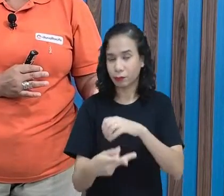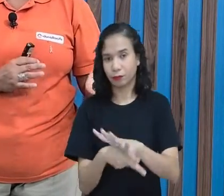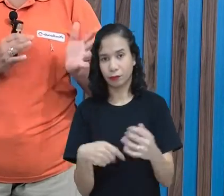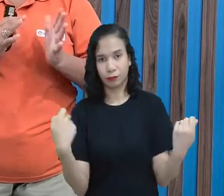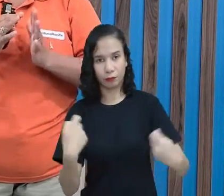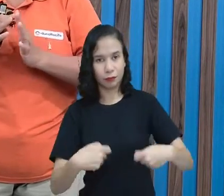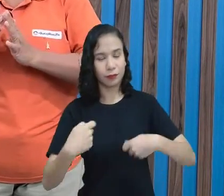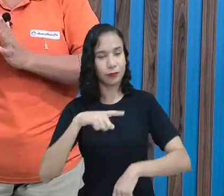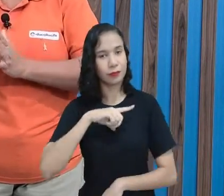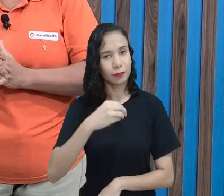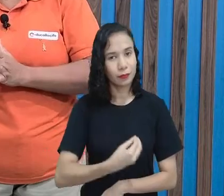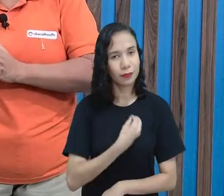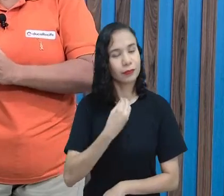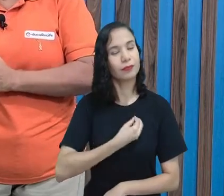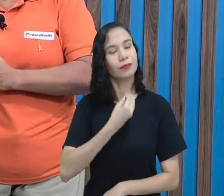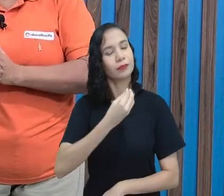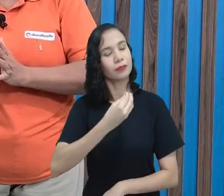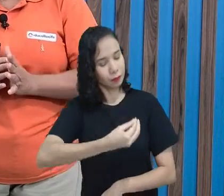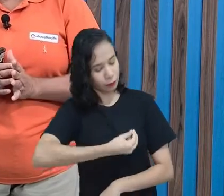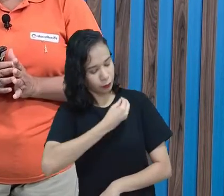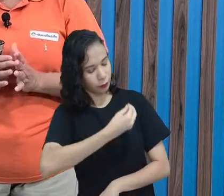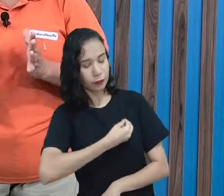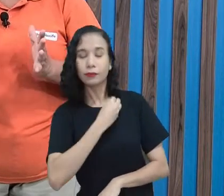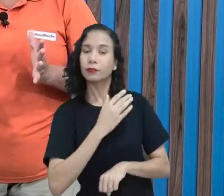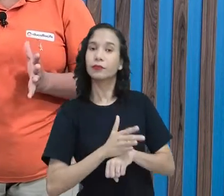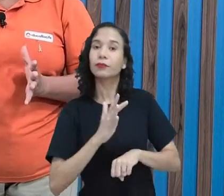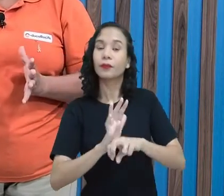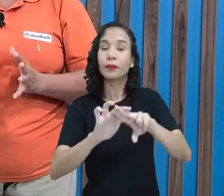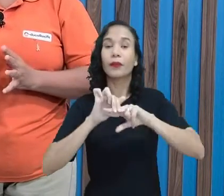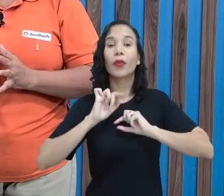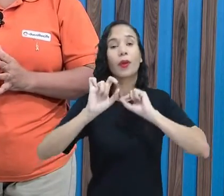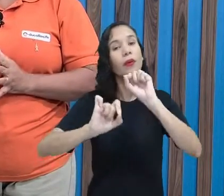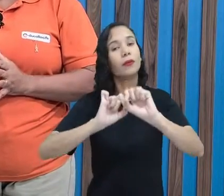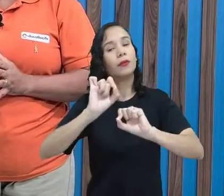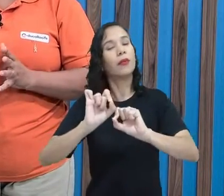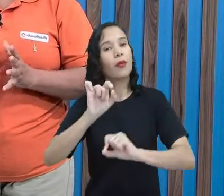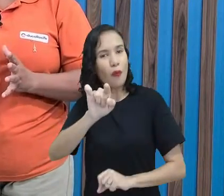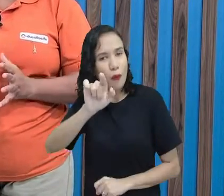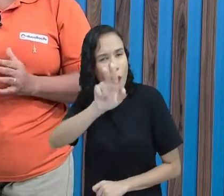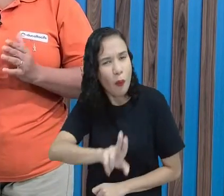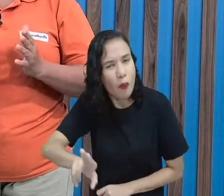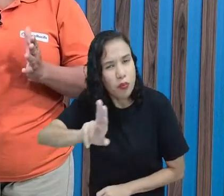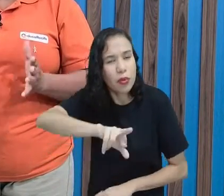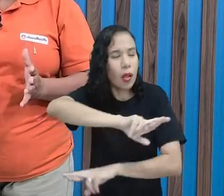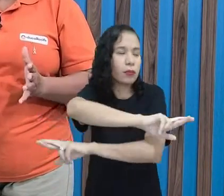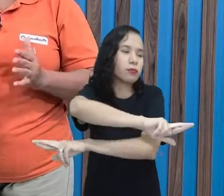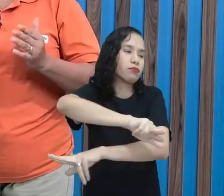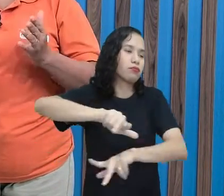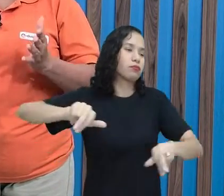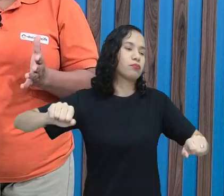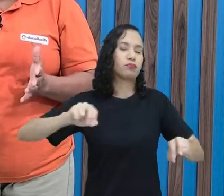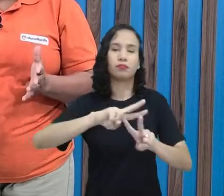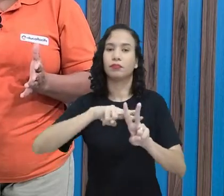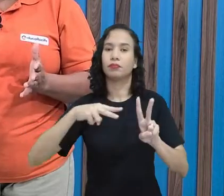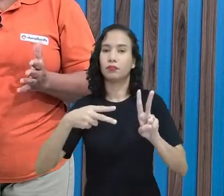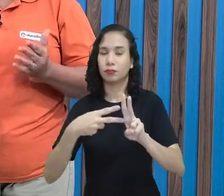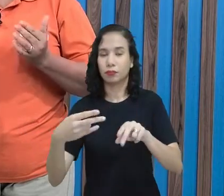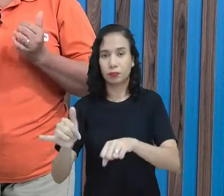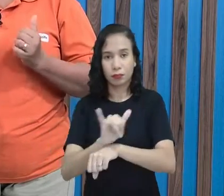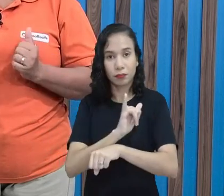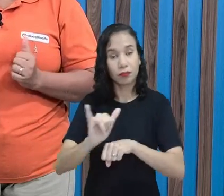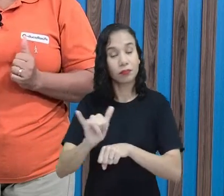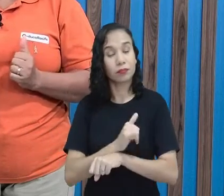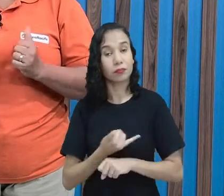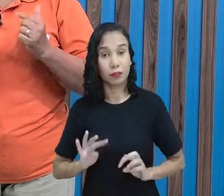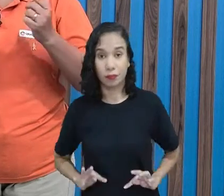necessidades, para sobreviver. E, para isso, você usa diversos recursos tecnológicos,